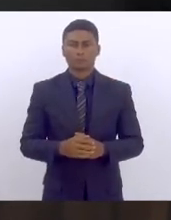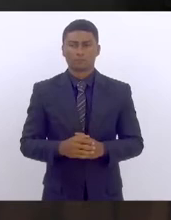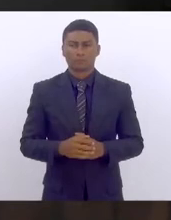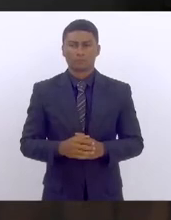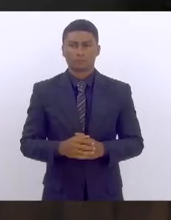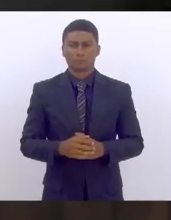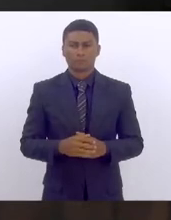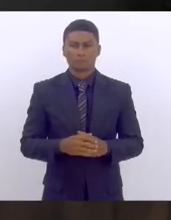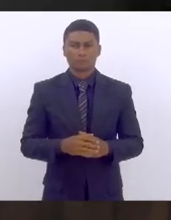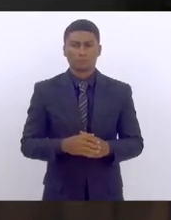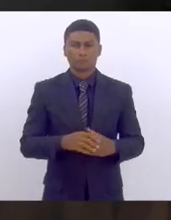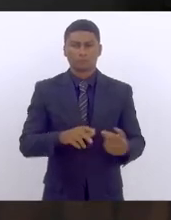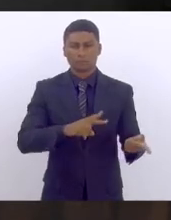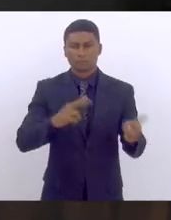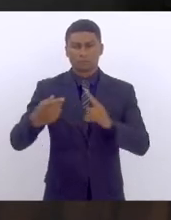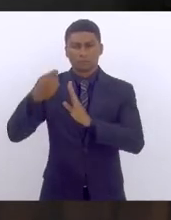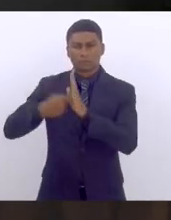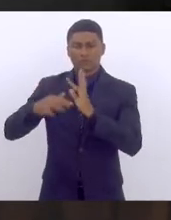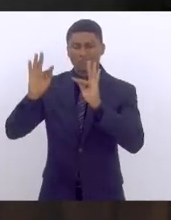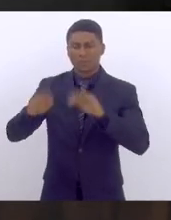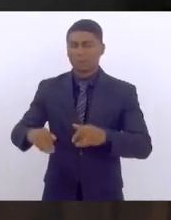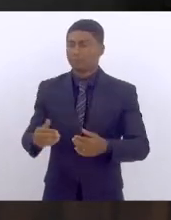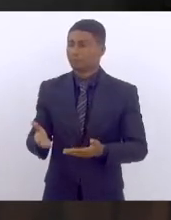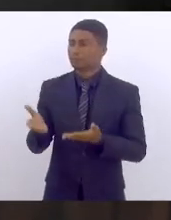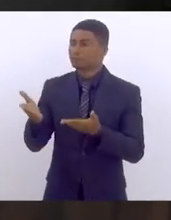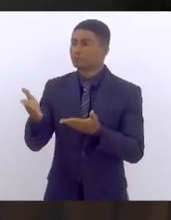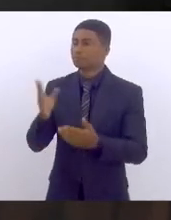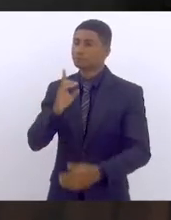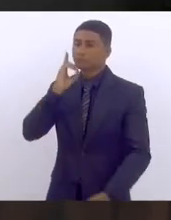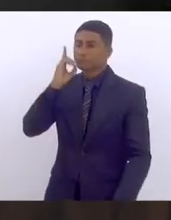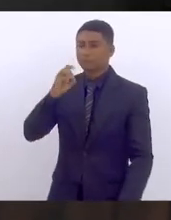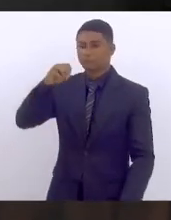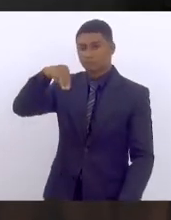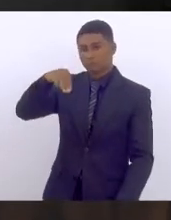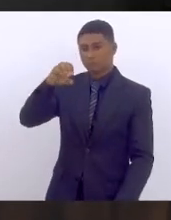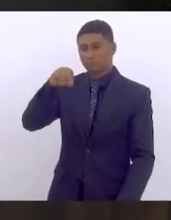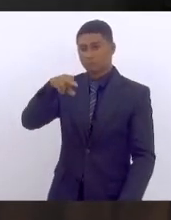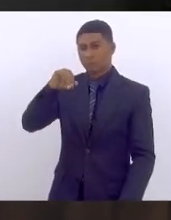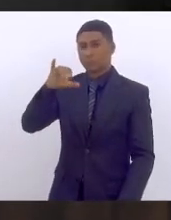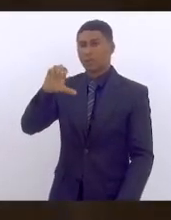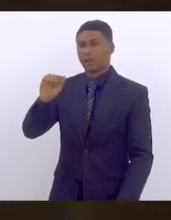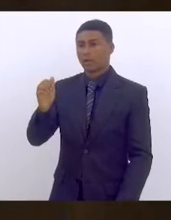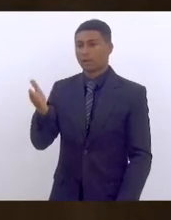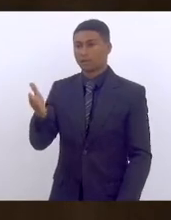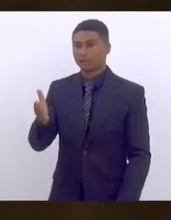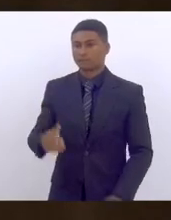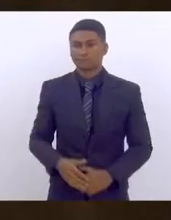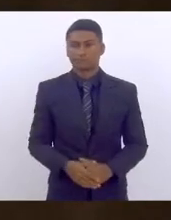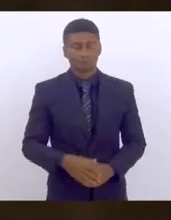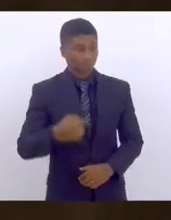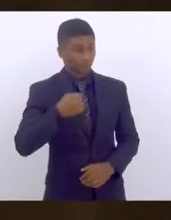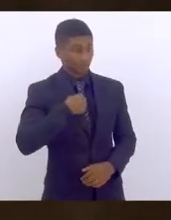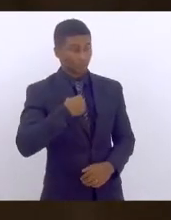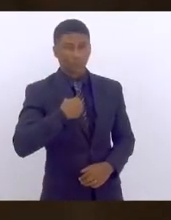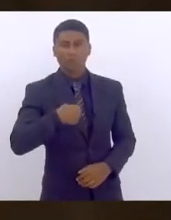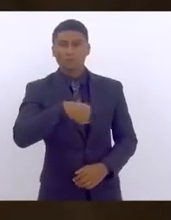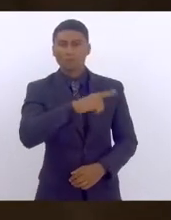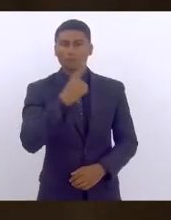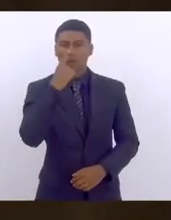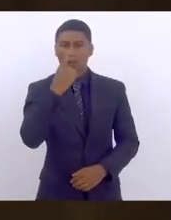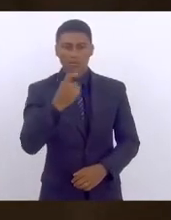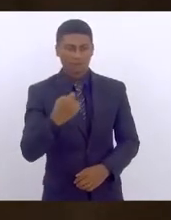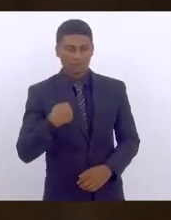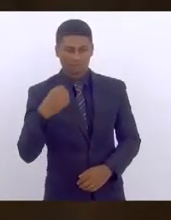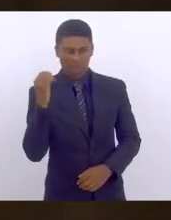Vai a redação final. Questão de ordem, deputada Mônica Francisco. Tia Ju, eu fui ali jogar um papelzinho no lixo, só